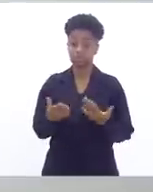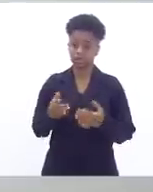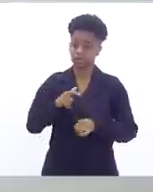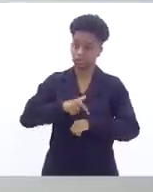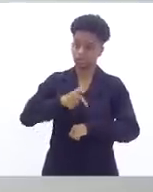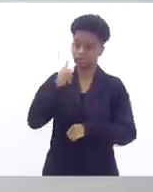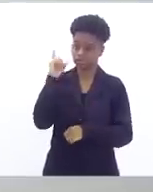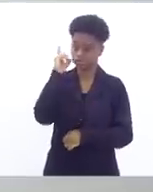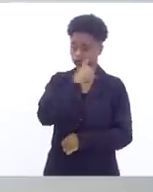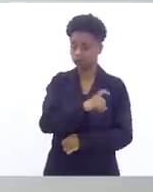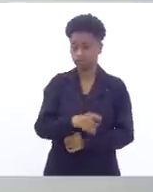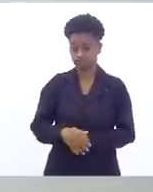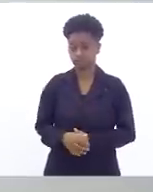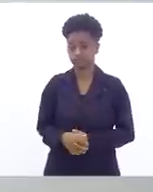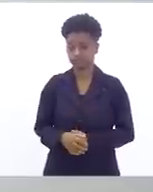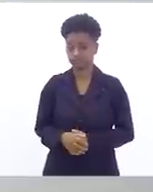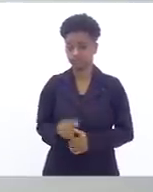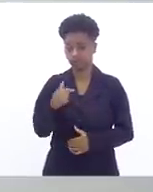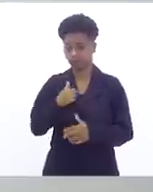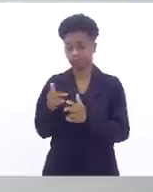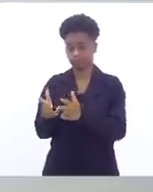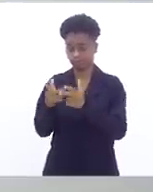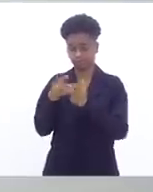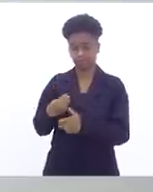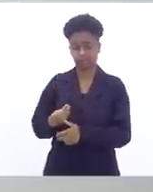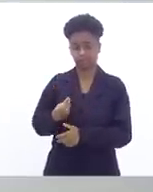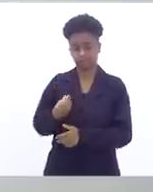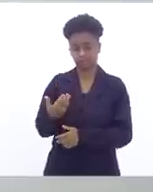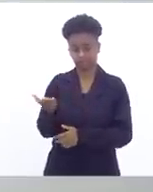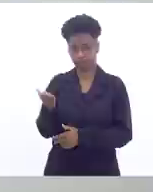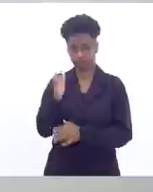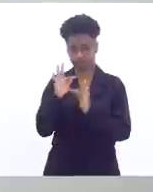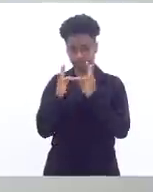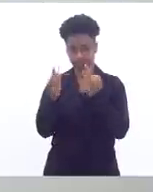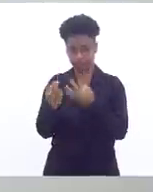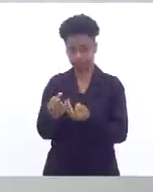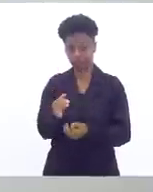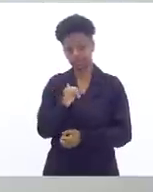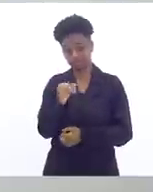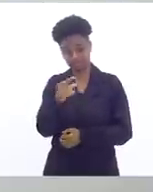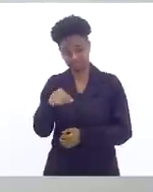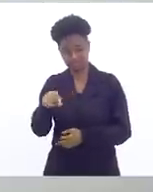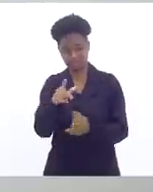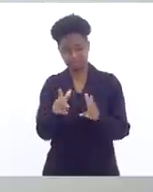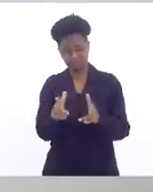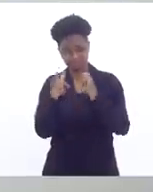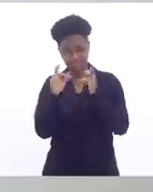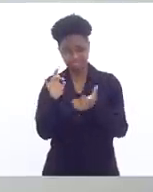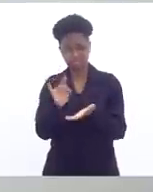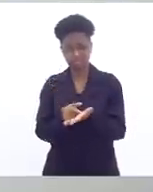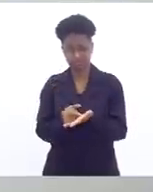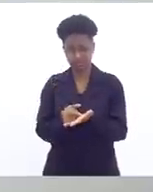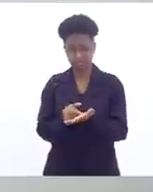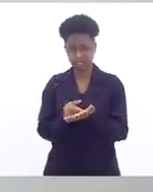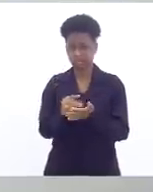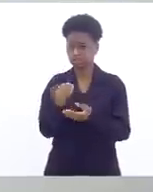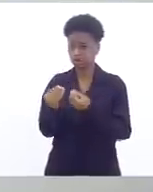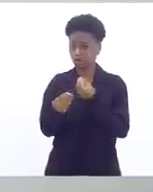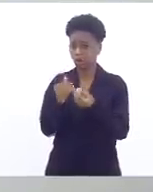difícil que eu vi a família passar se vocês vissem na realidade a